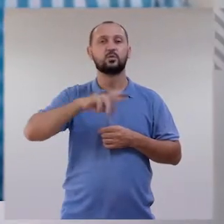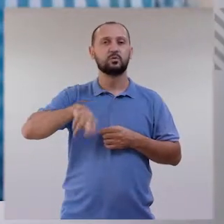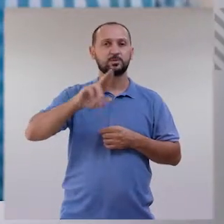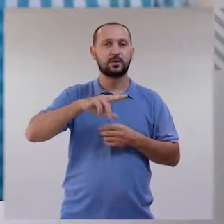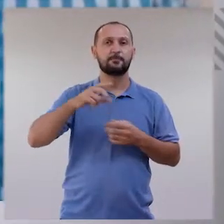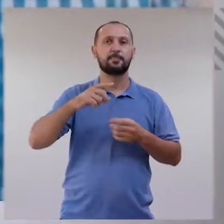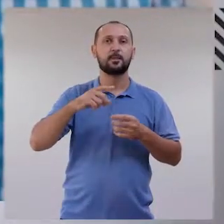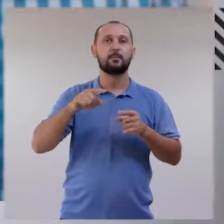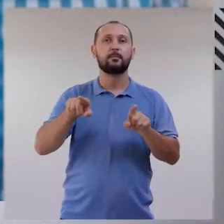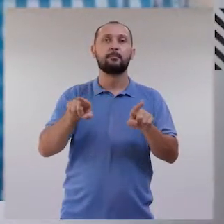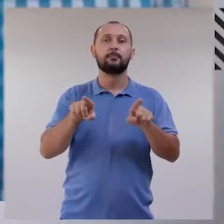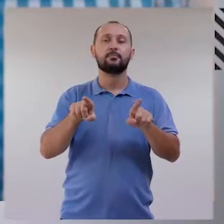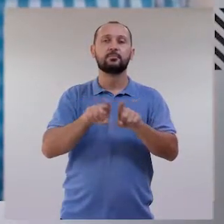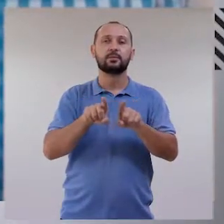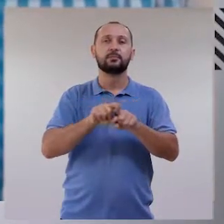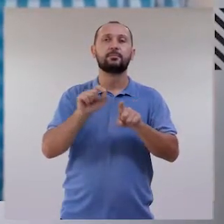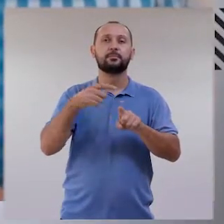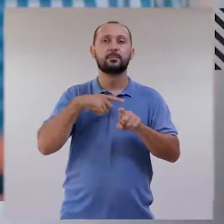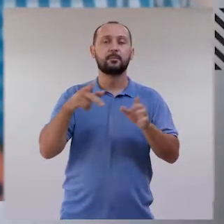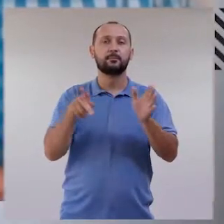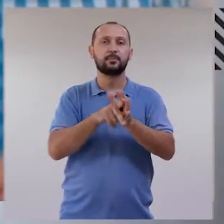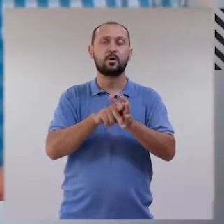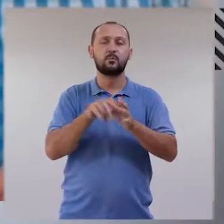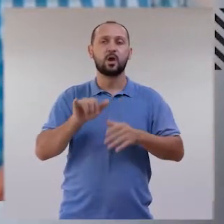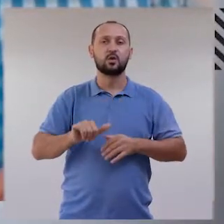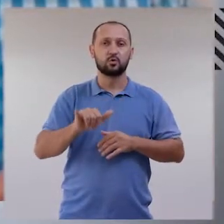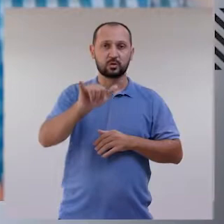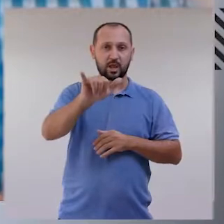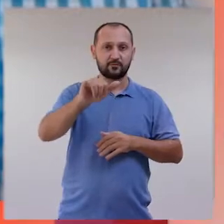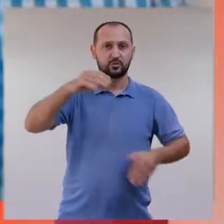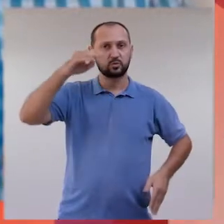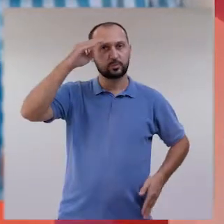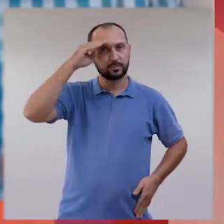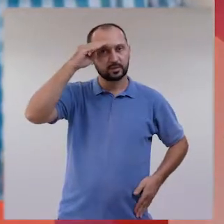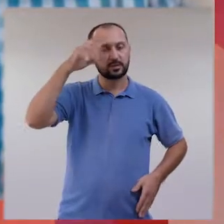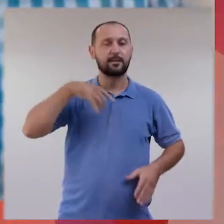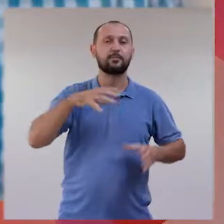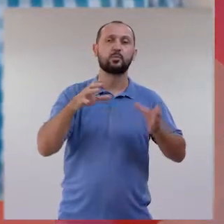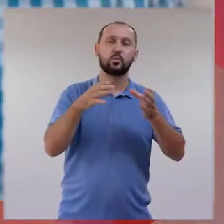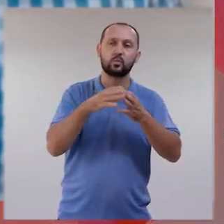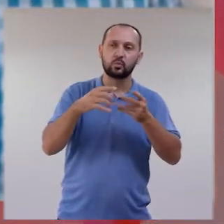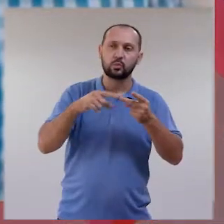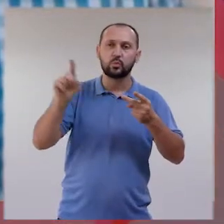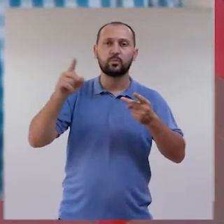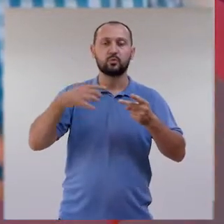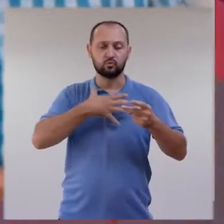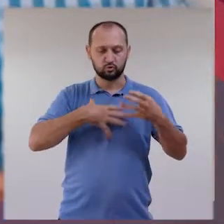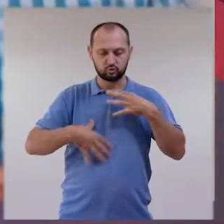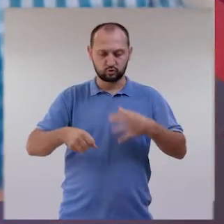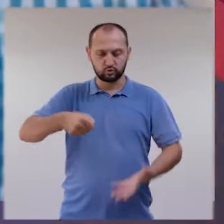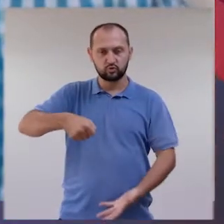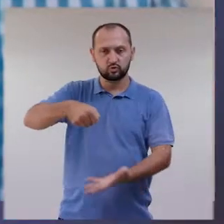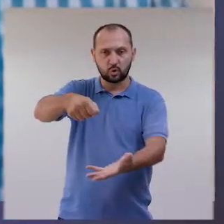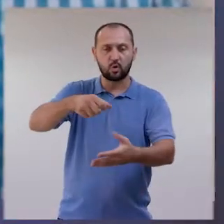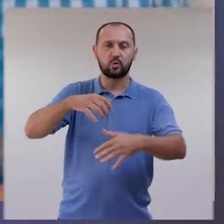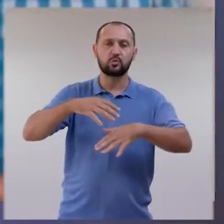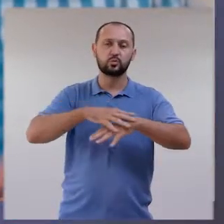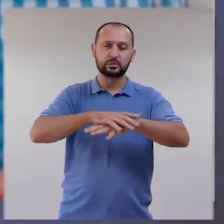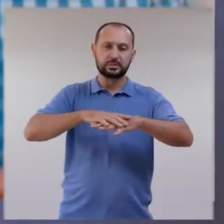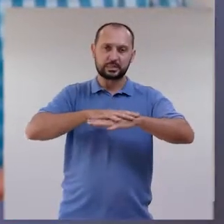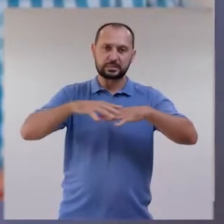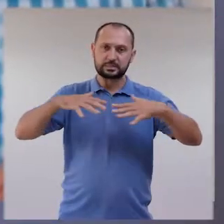mais a aeronave da Casa Militar, que é a aeronave do governo, para fazer o transporte das equipes, dos órgãos,